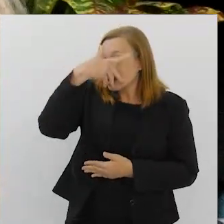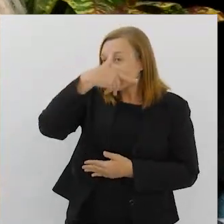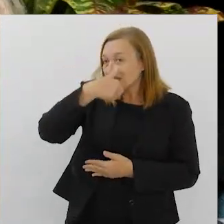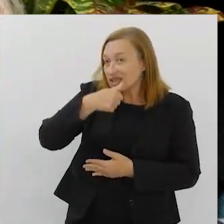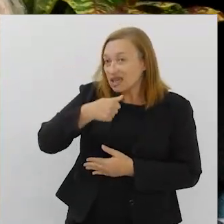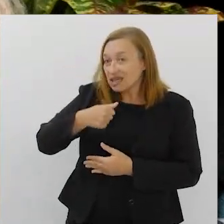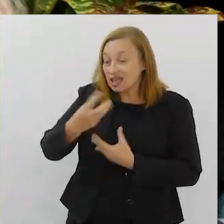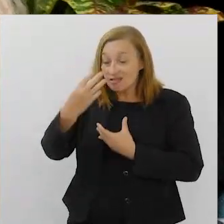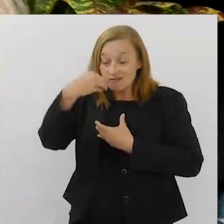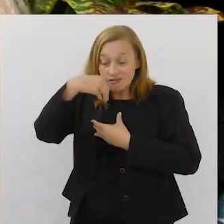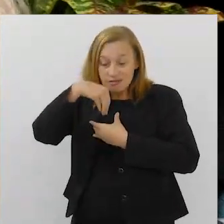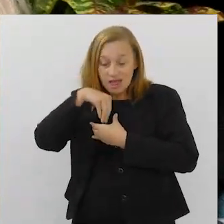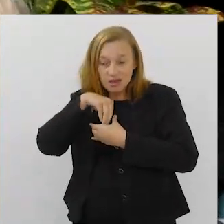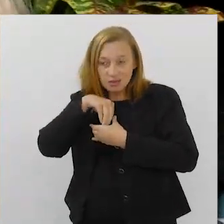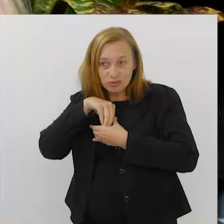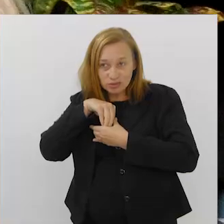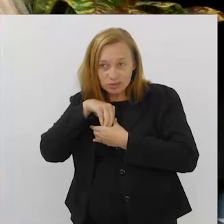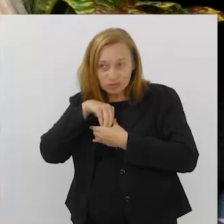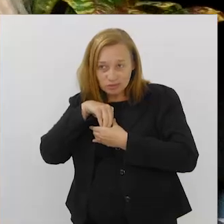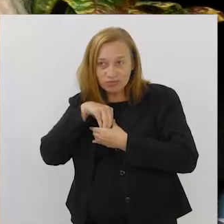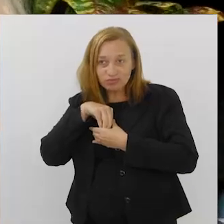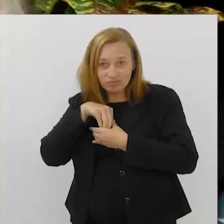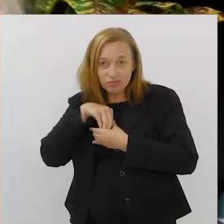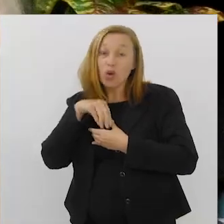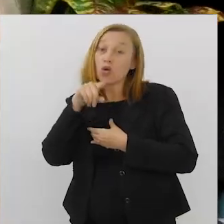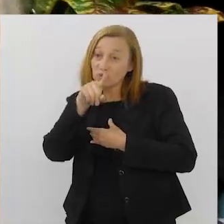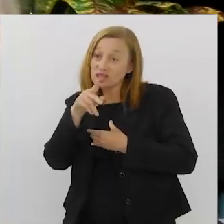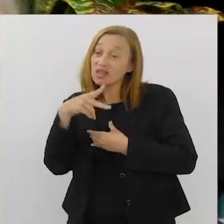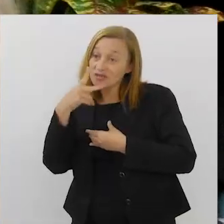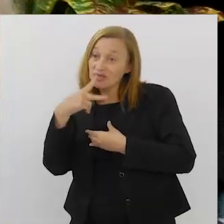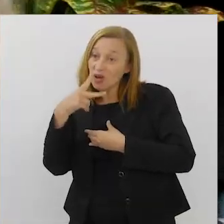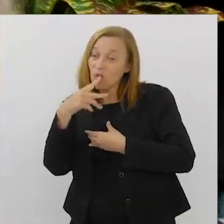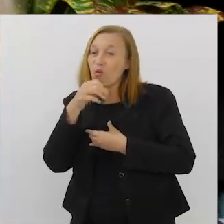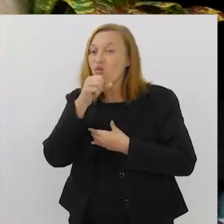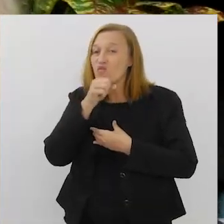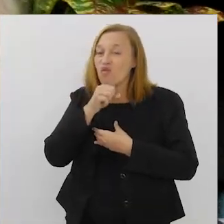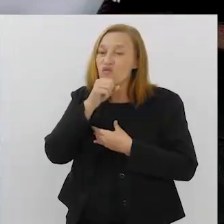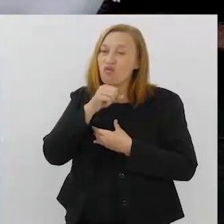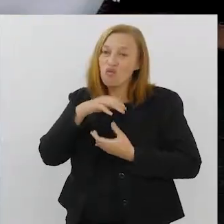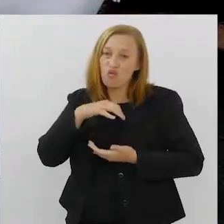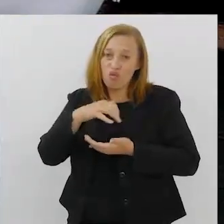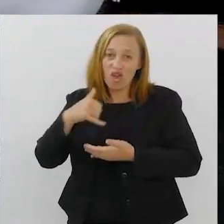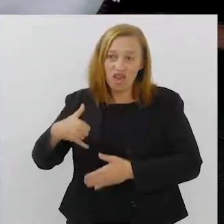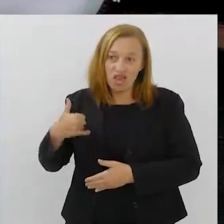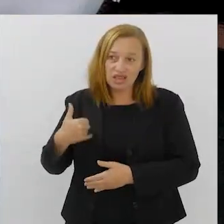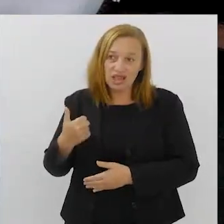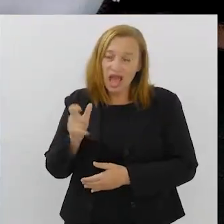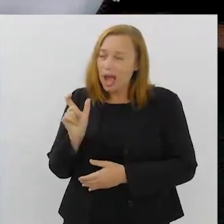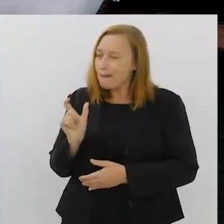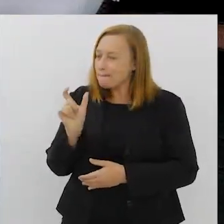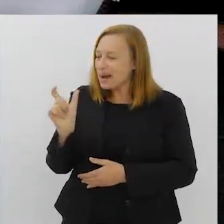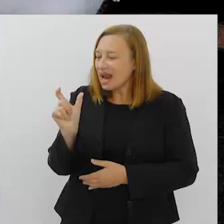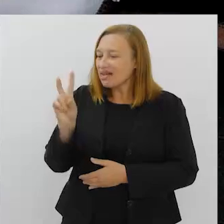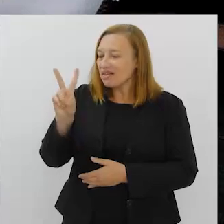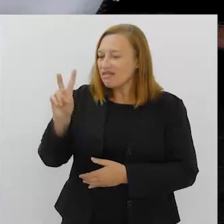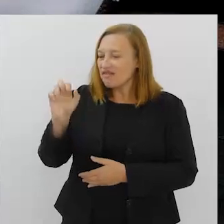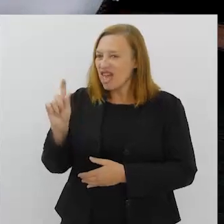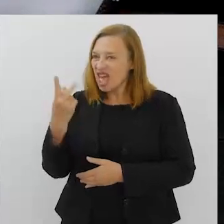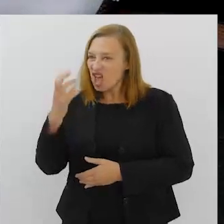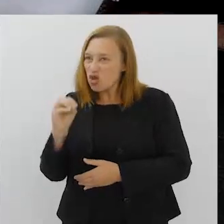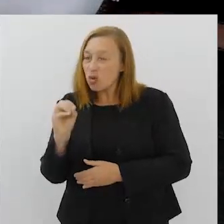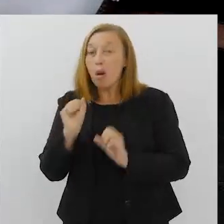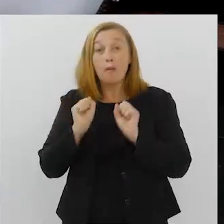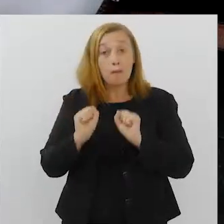uma beleza contida enorme dentro dessa, como você falou, velhice, que a palavra velho, a